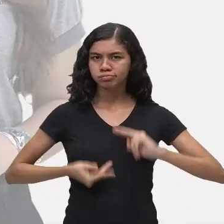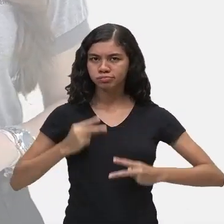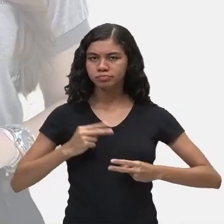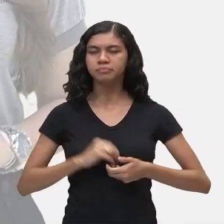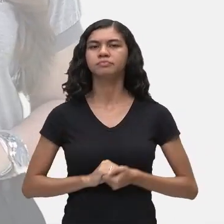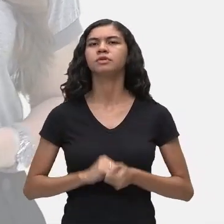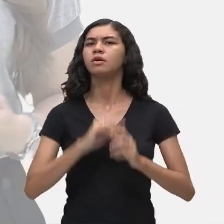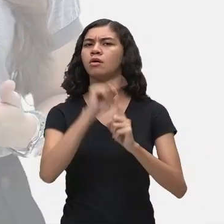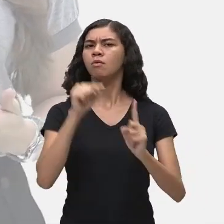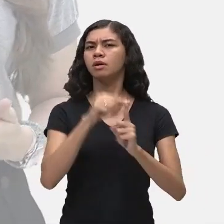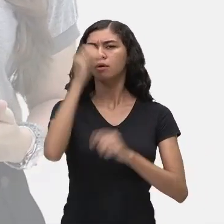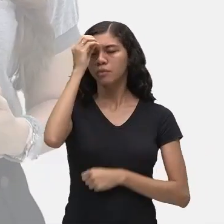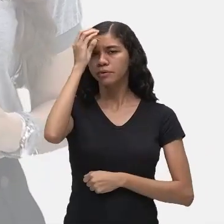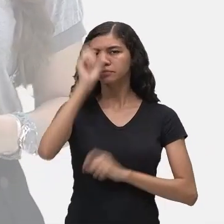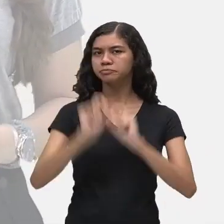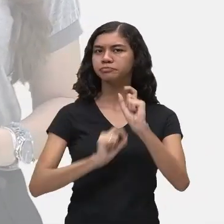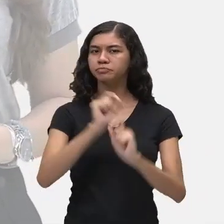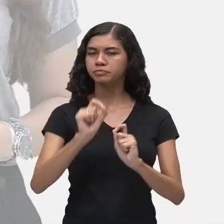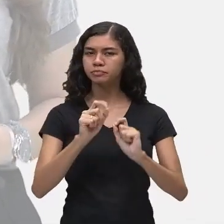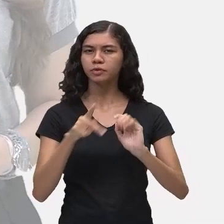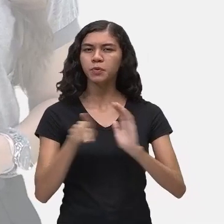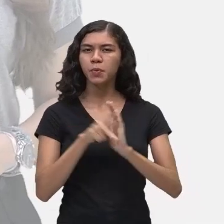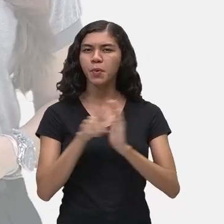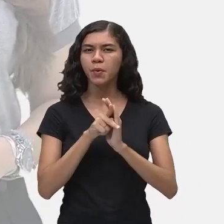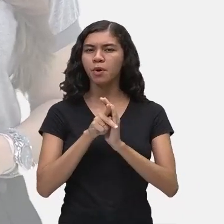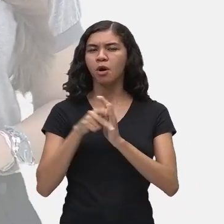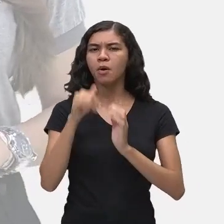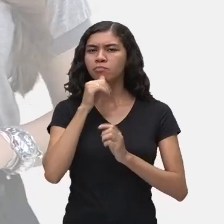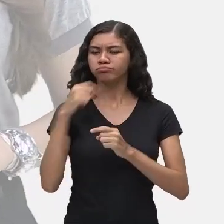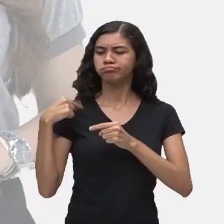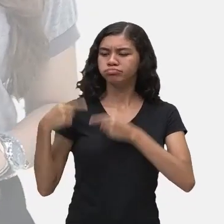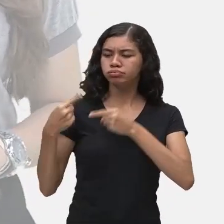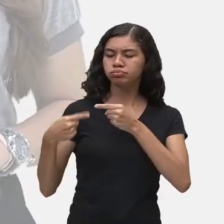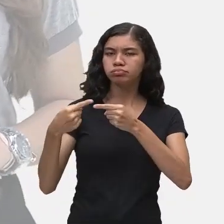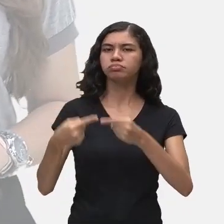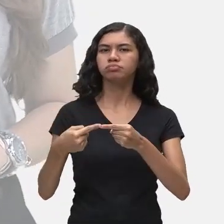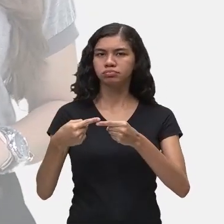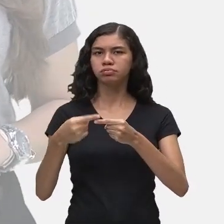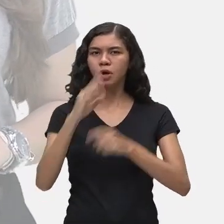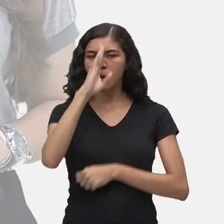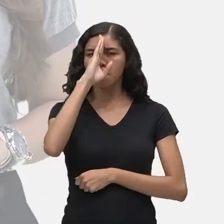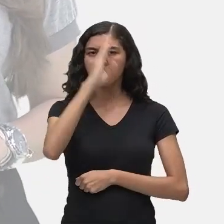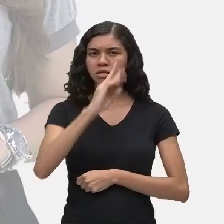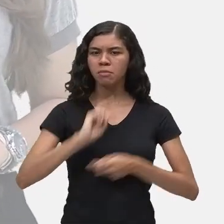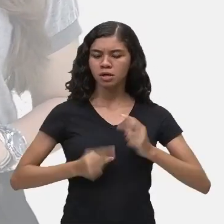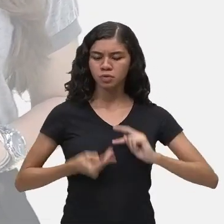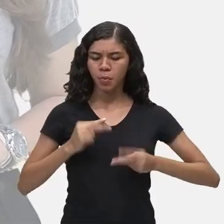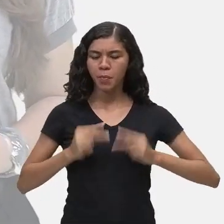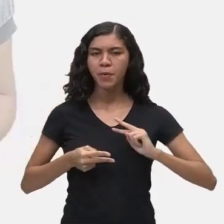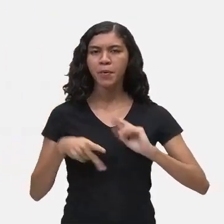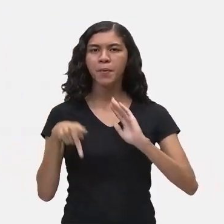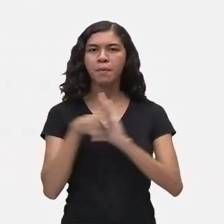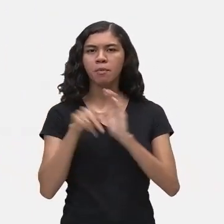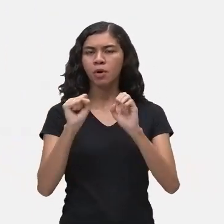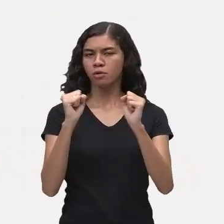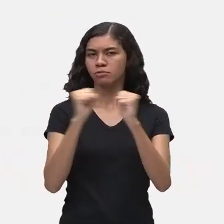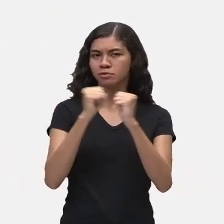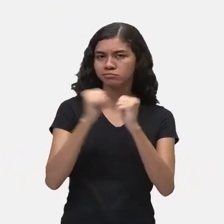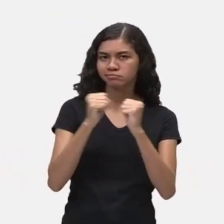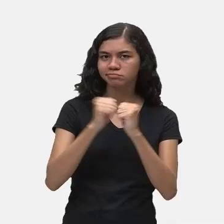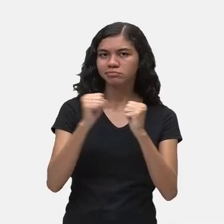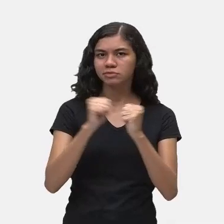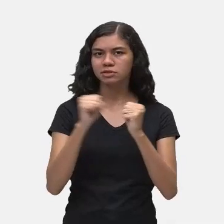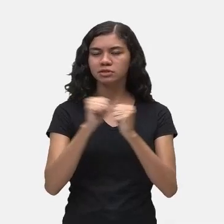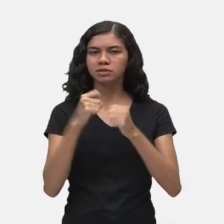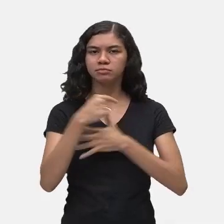de conhecimento são mecanismos reprodutivos, principais hormônios do sistema endócrino. Então,